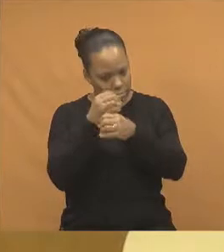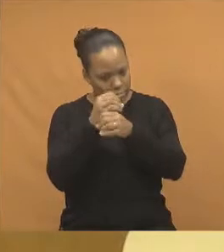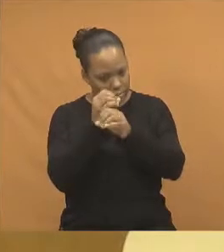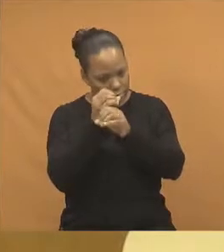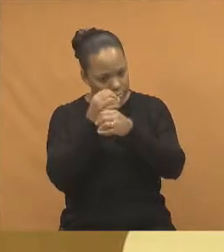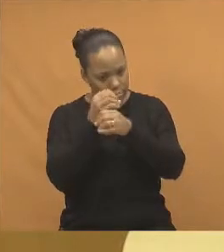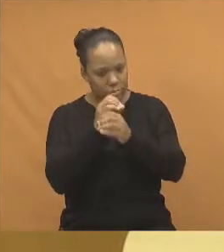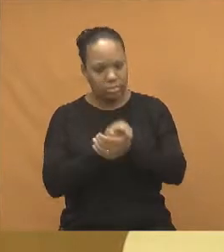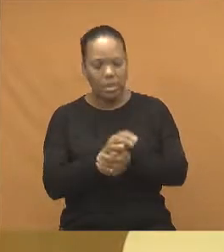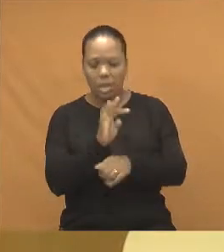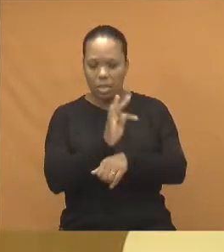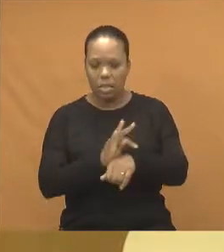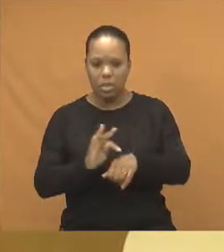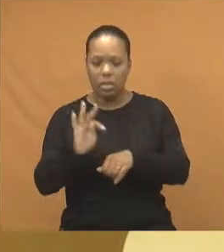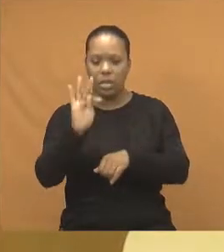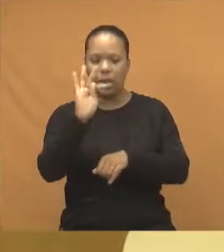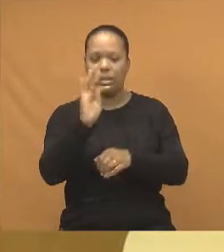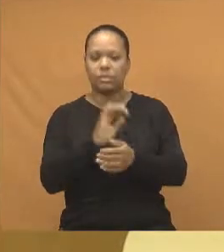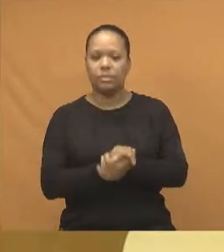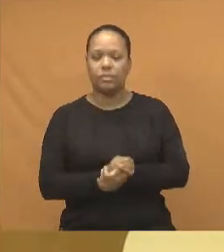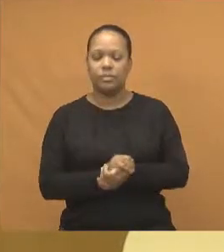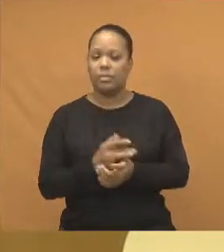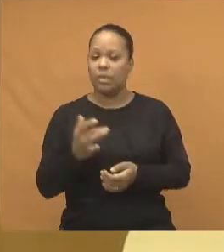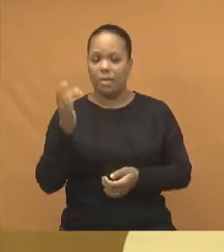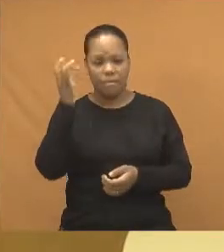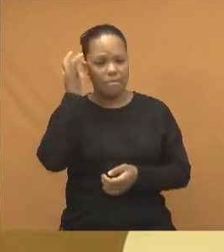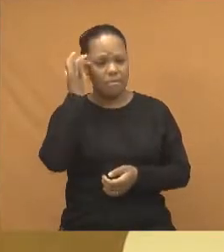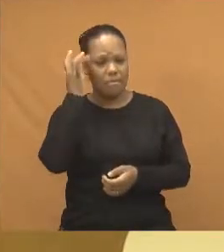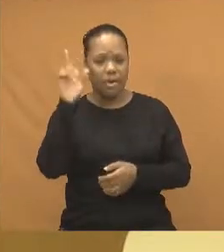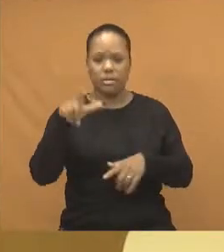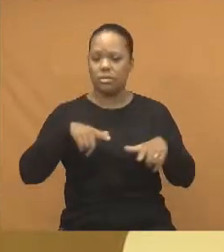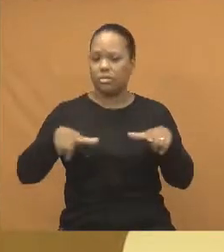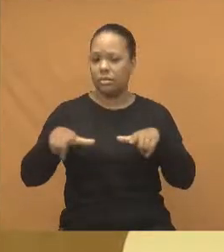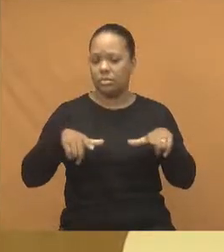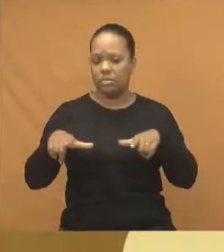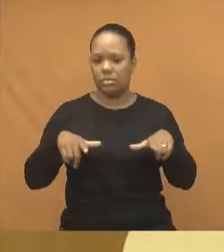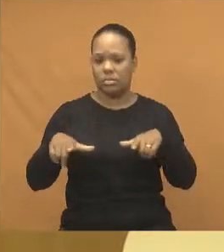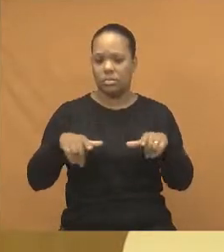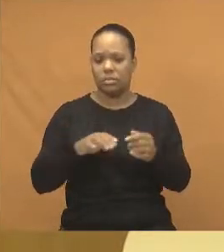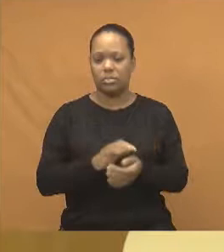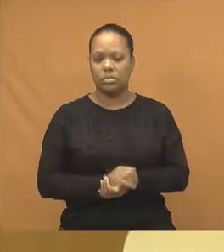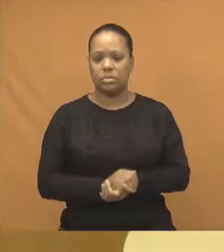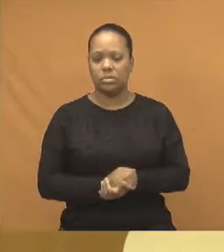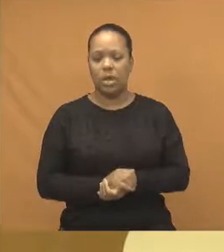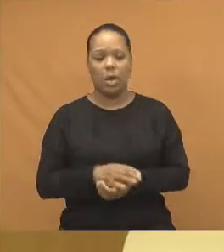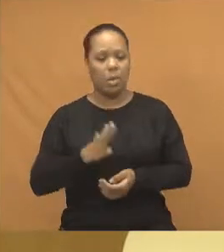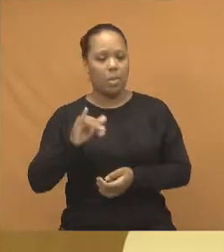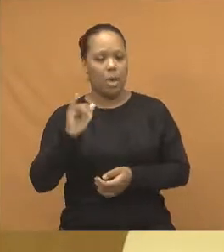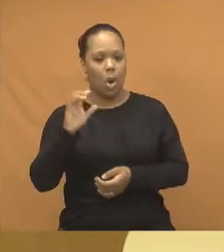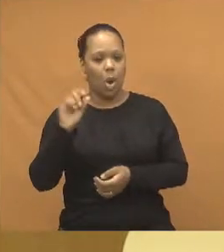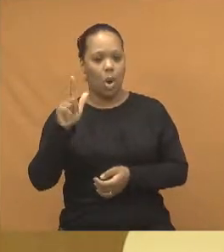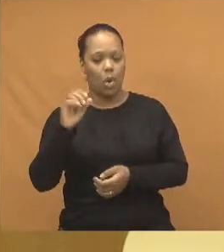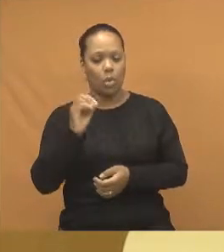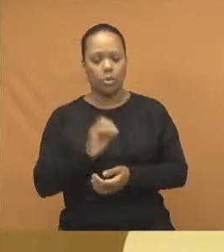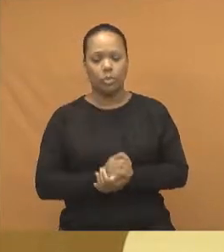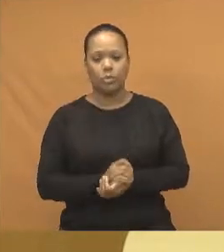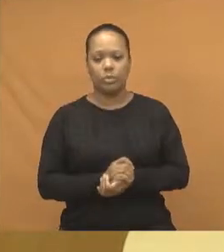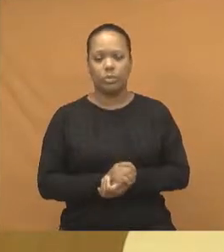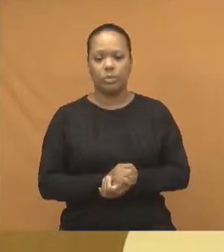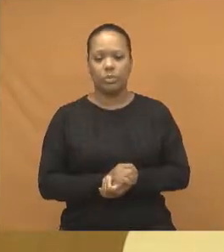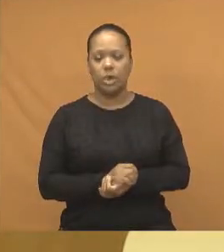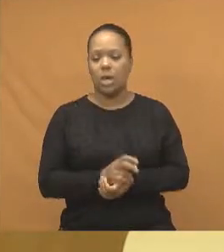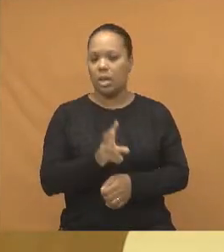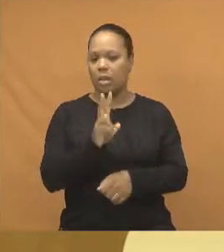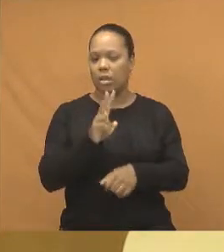tem a técnica digital, facilita muito o trabalho hoje dos biólogos, dos técnicos que trabalham